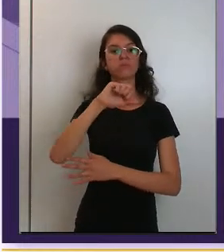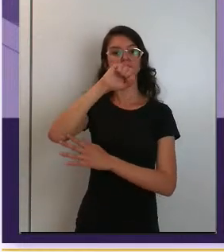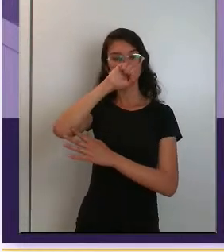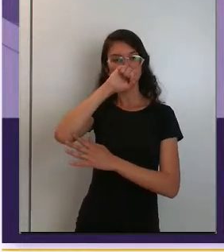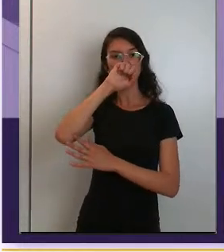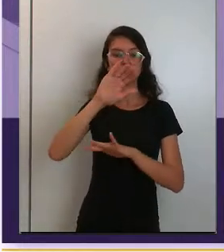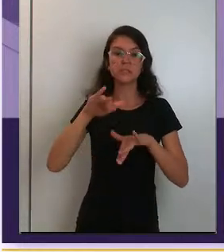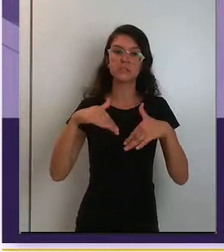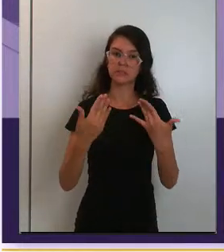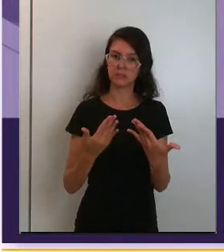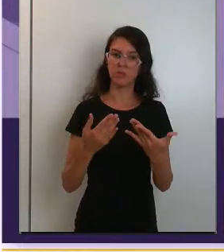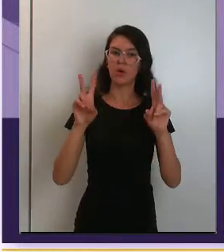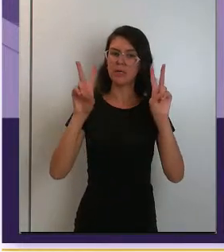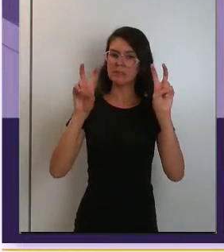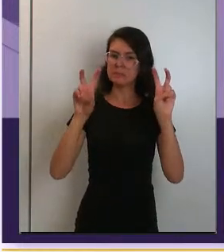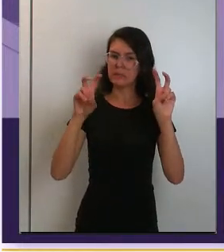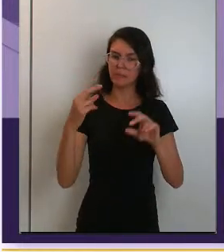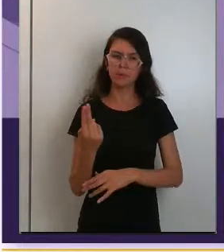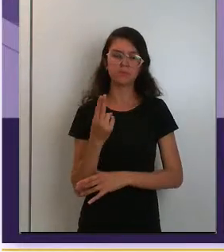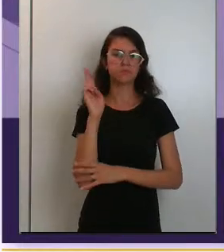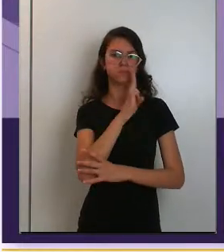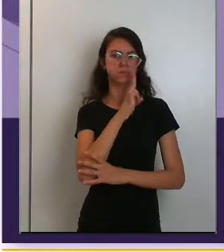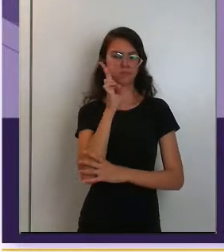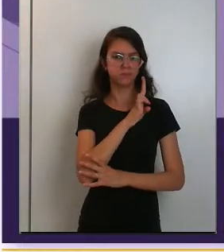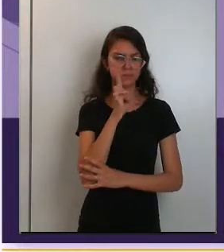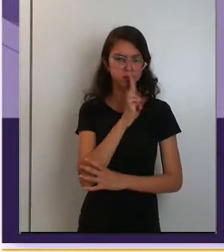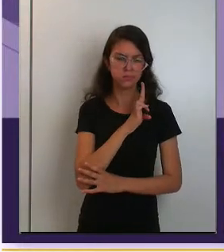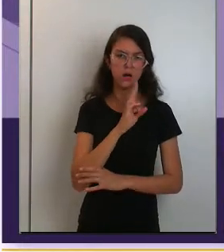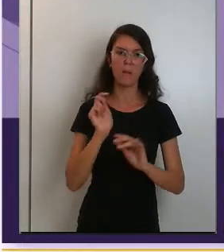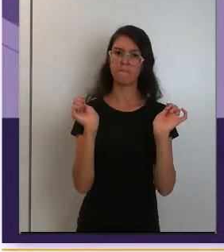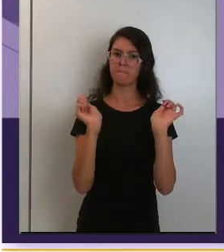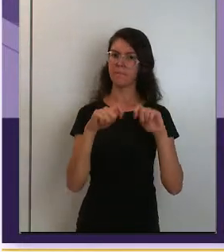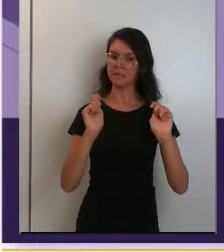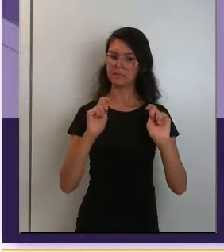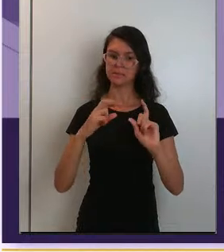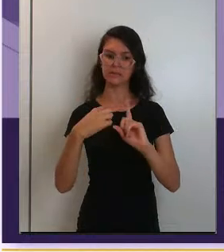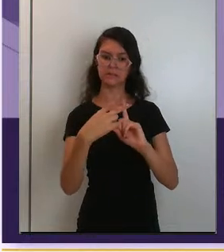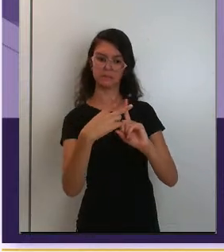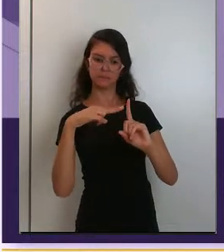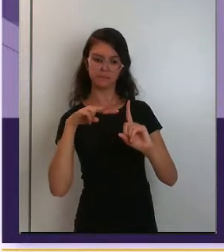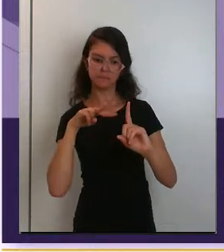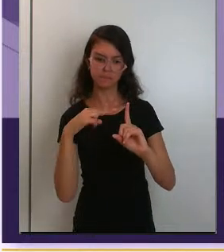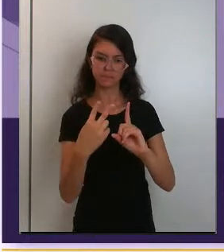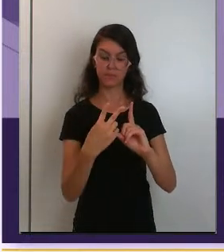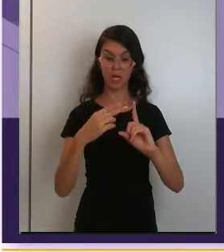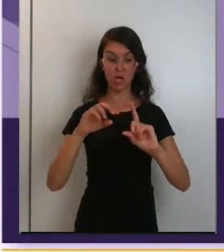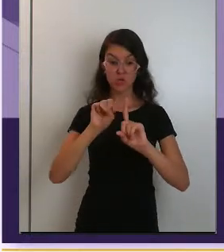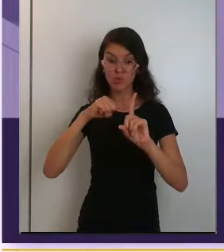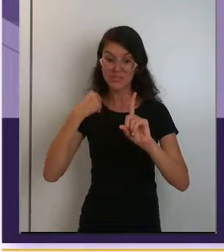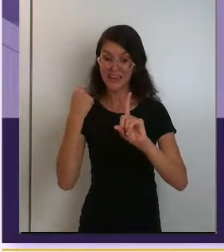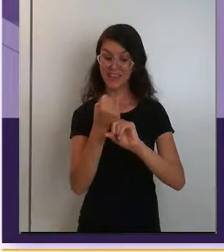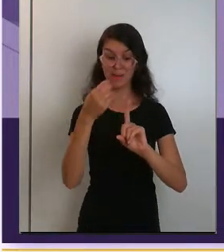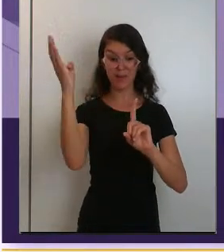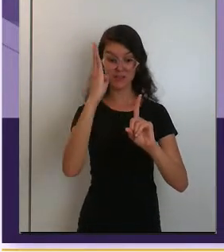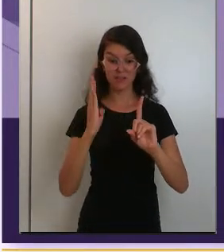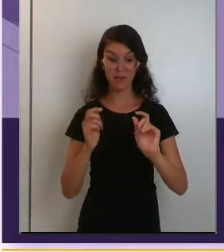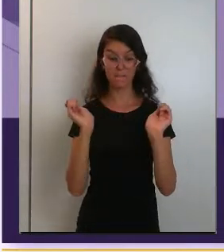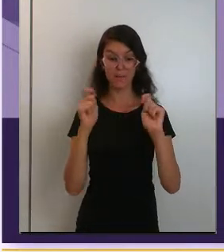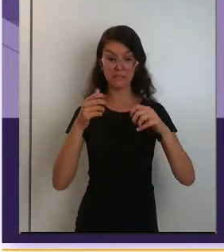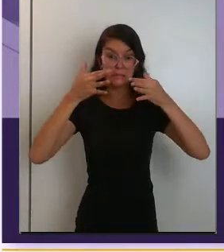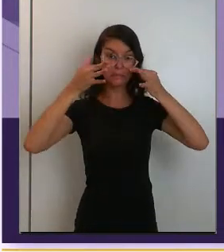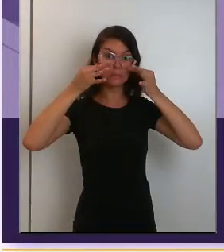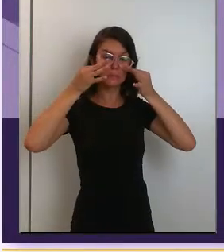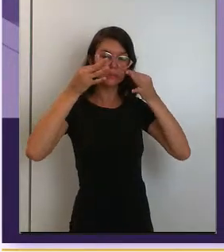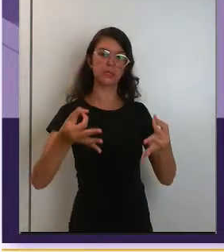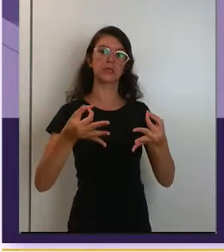uma situação urgente que exige um olhar atento de toda a sociedade brasileira e o Ministério